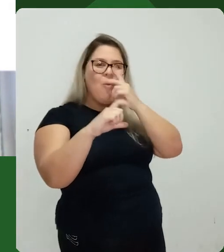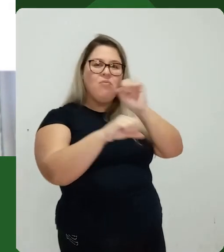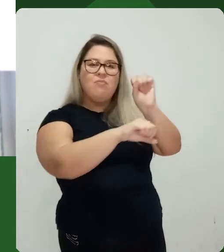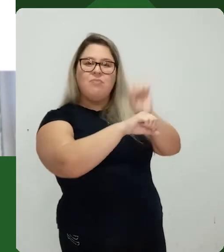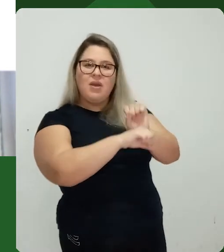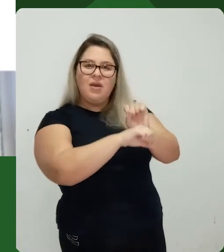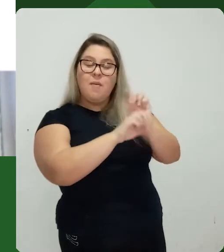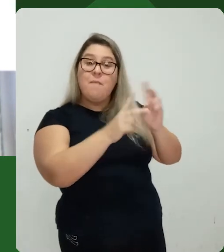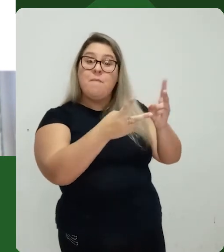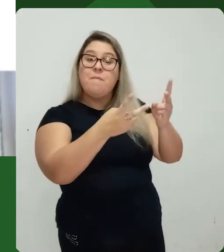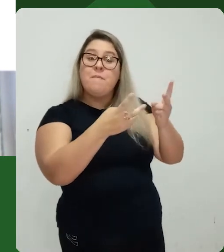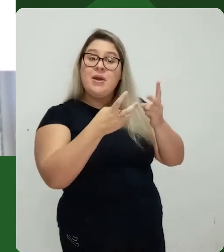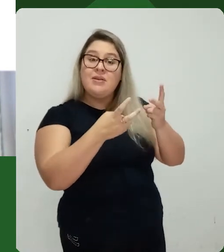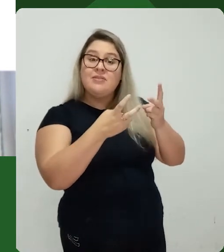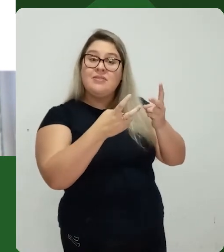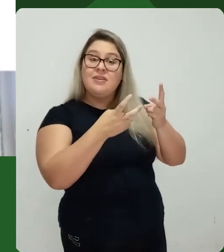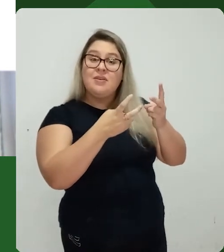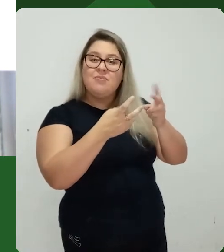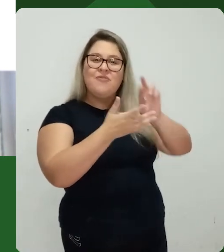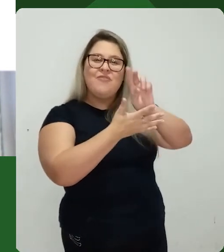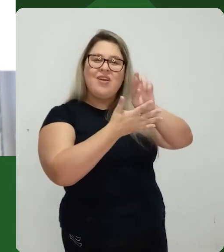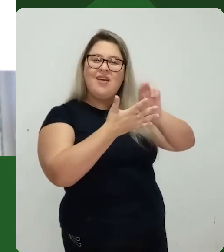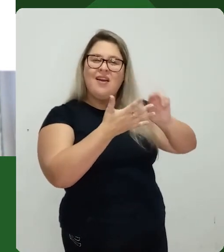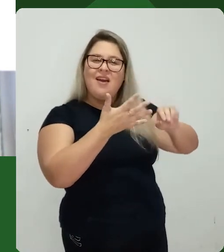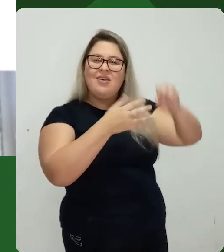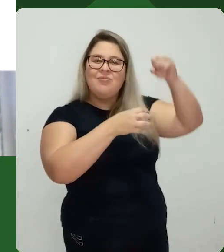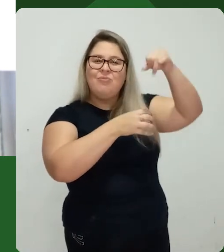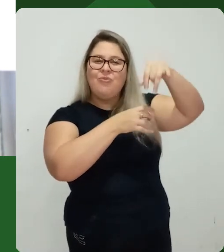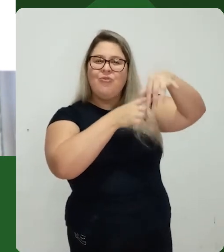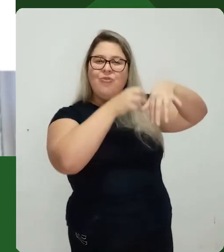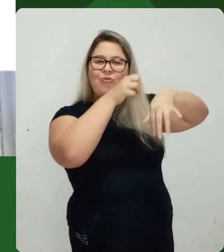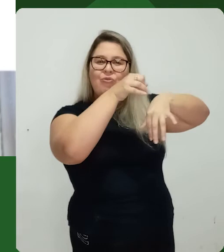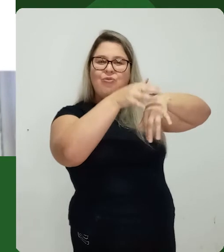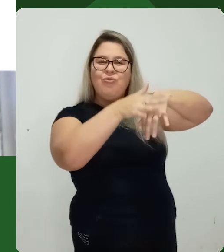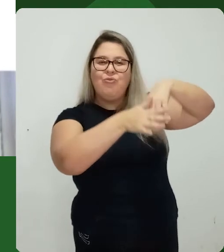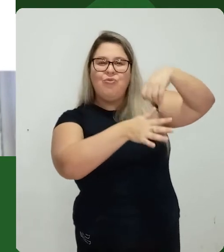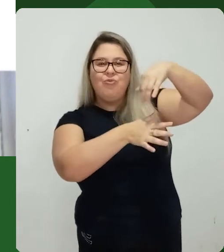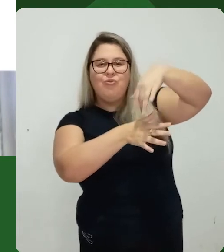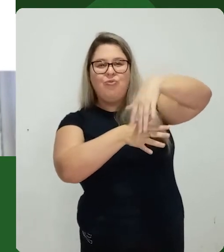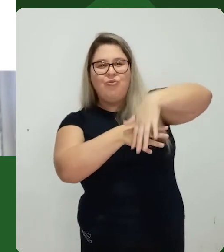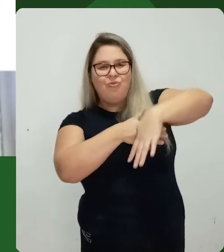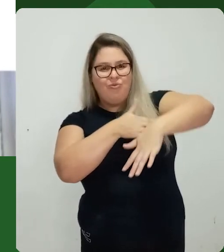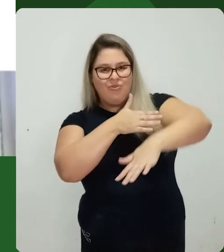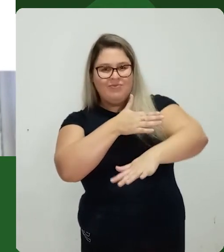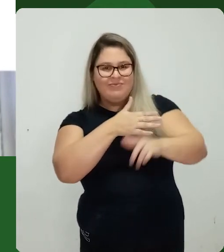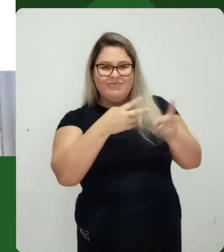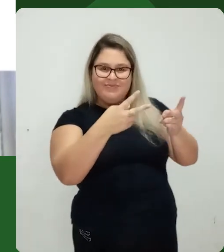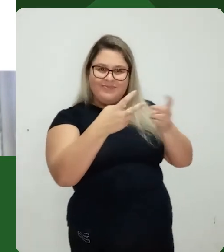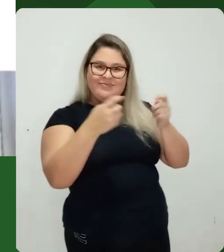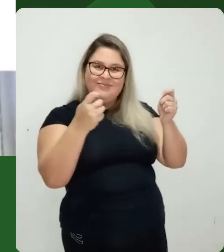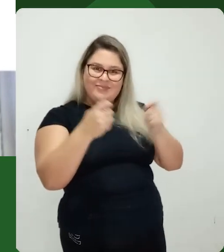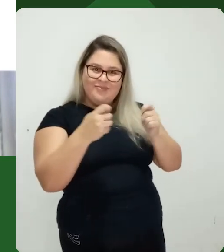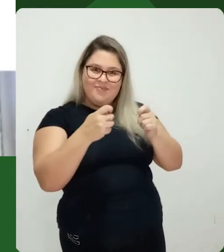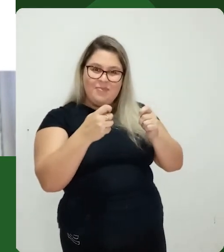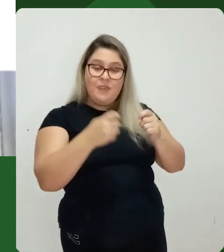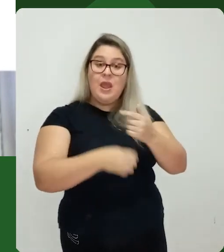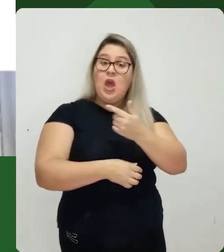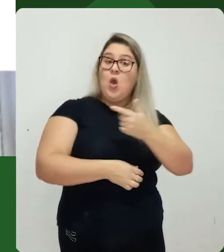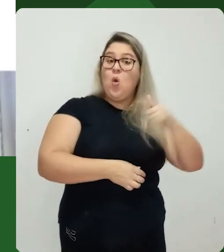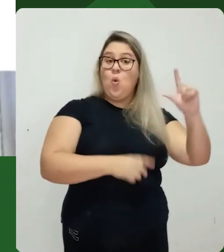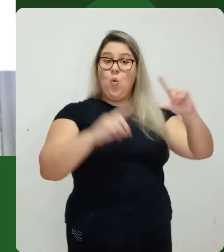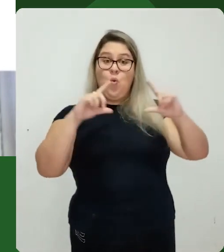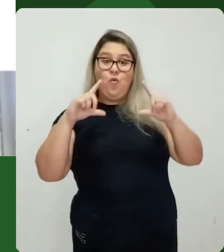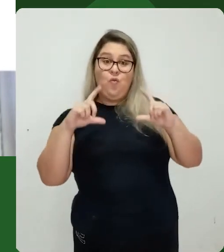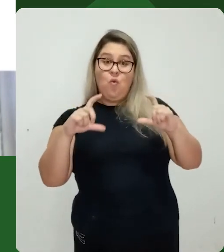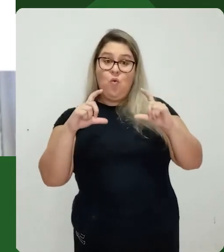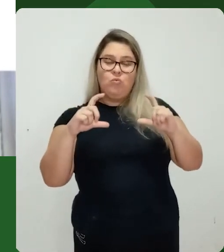enxergar, talvez no vídeo nem tanto, mas eu consigo enxergar que ela aparece congelada, eu consigo perceber realmente as várias gotas se somando e